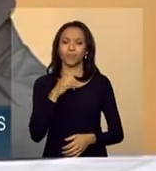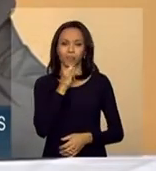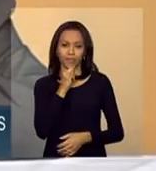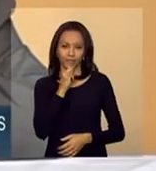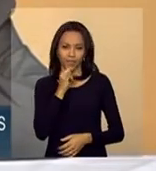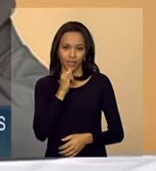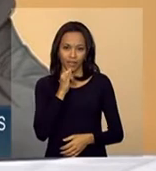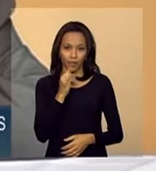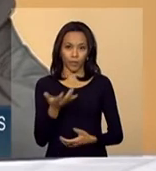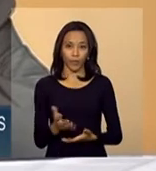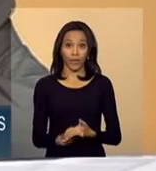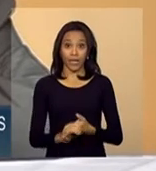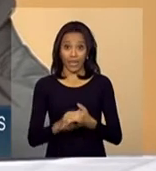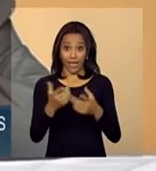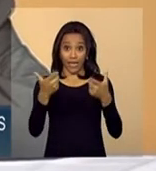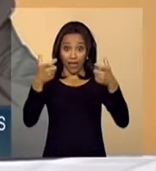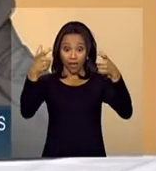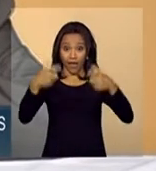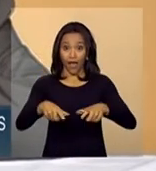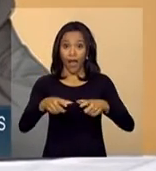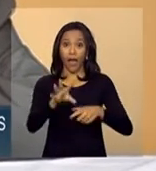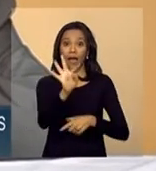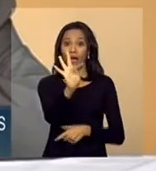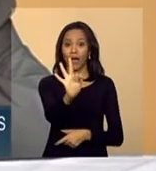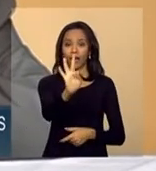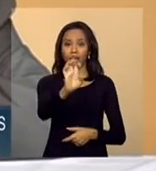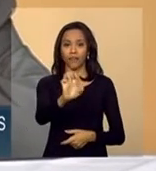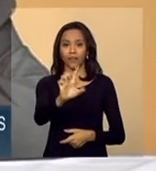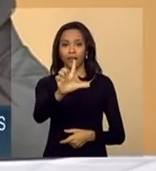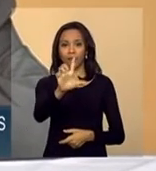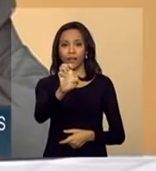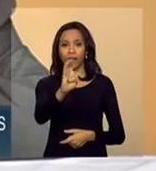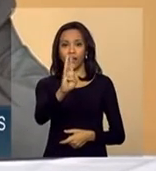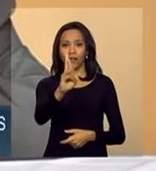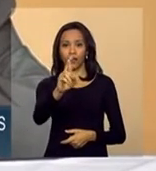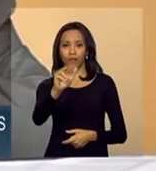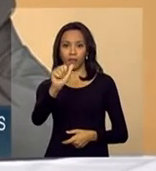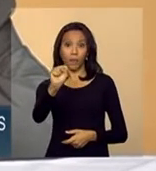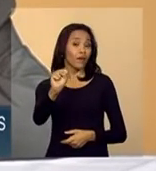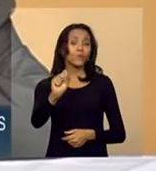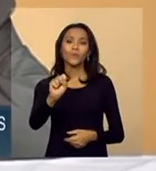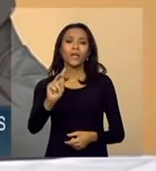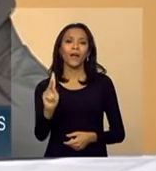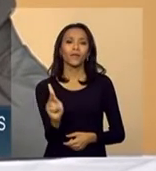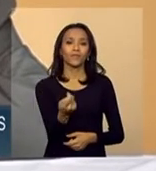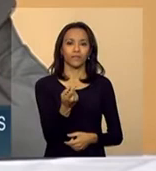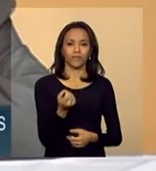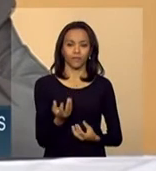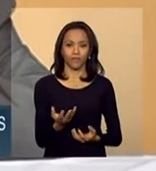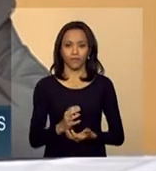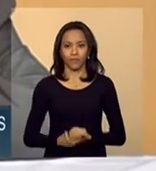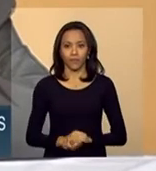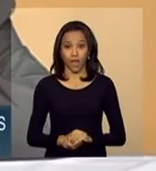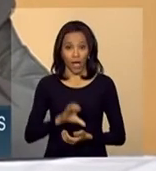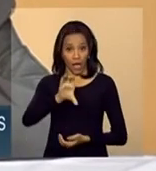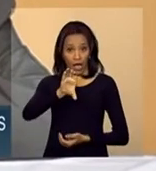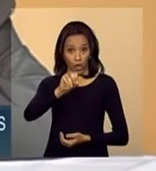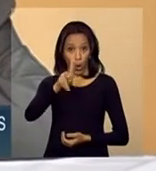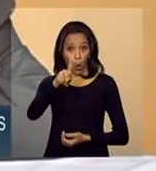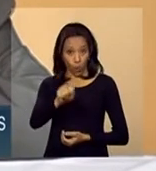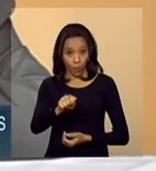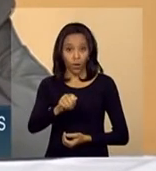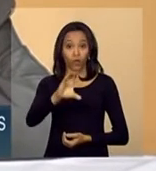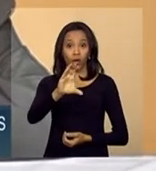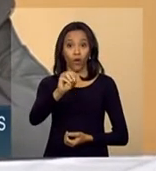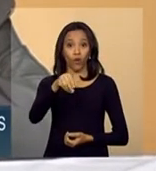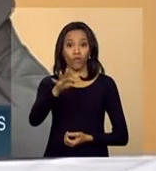assim da físico, que é a rede física da Telebrás. Né, o que aconteceu? A Copa das Confederações,